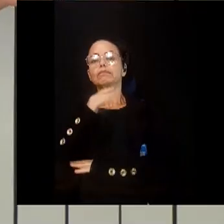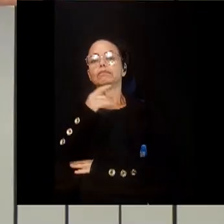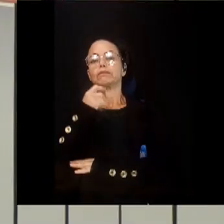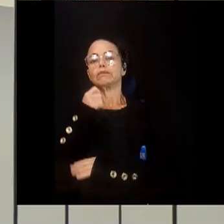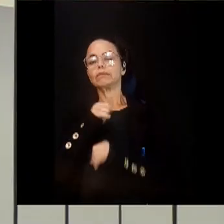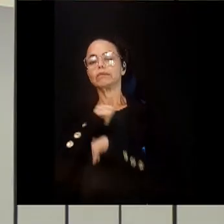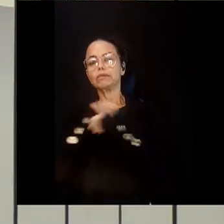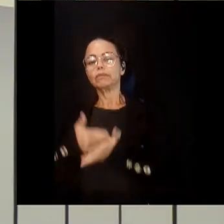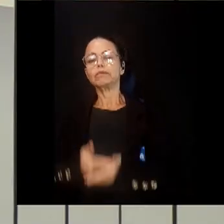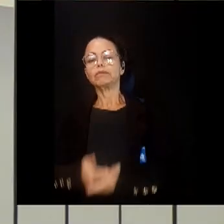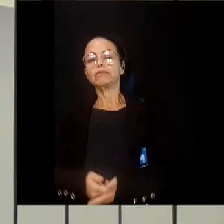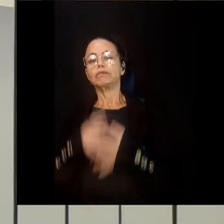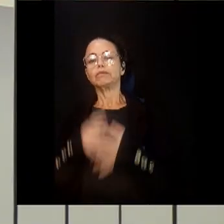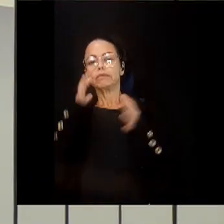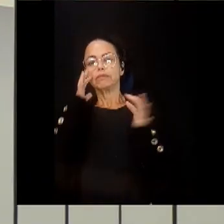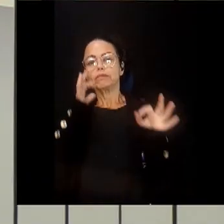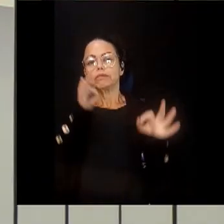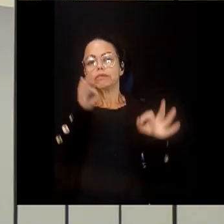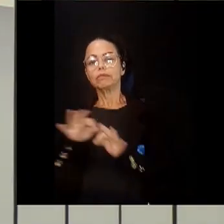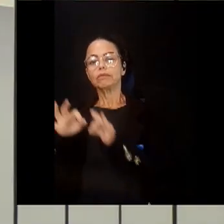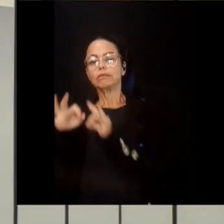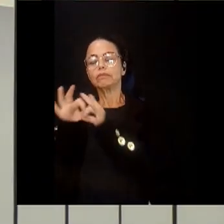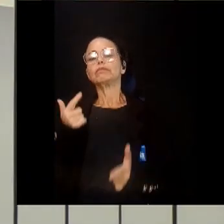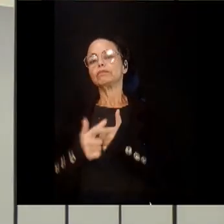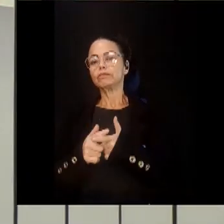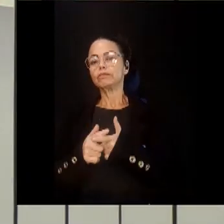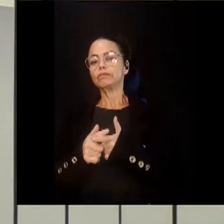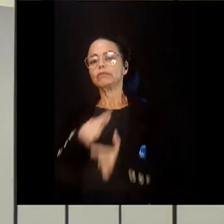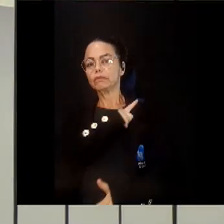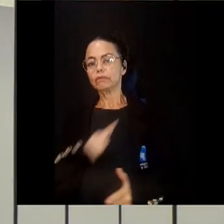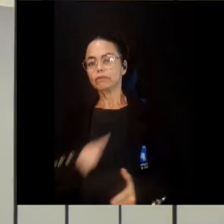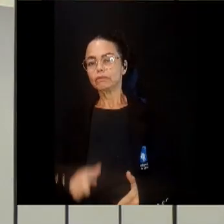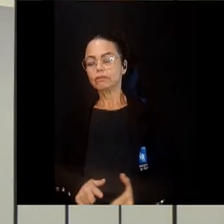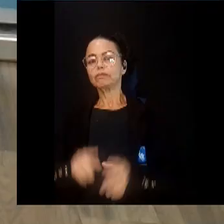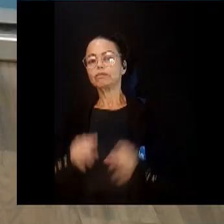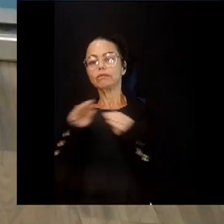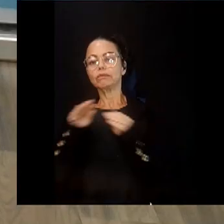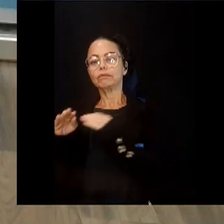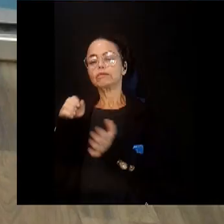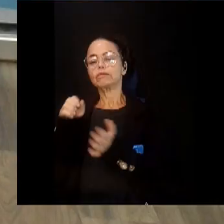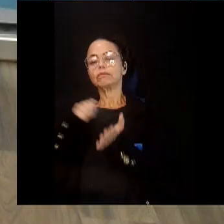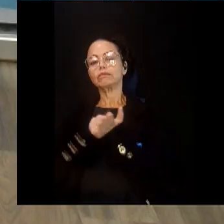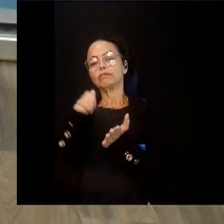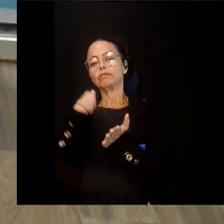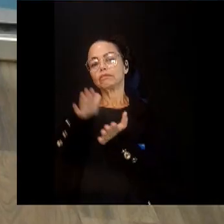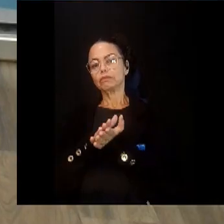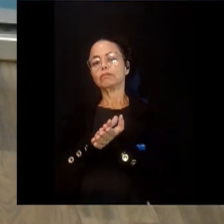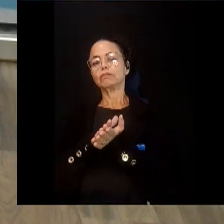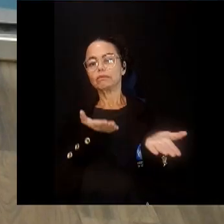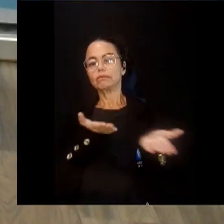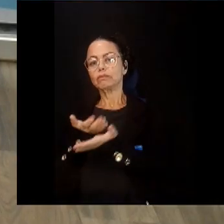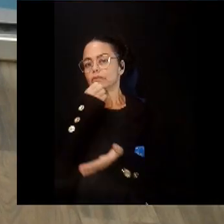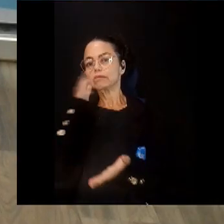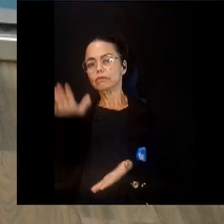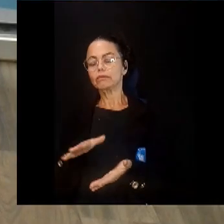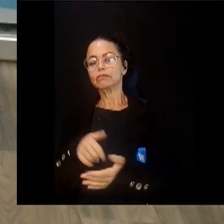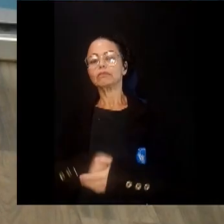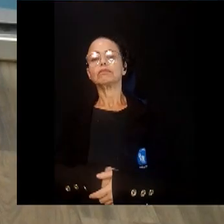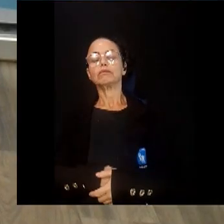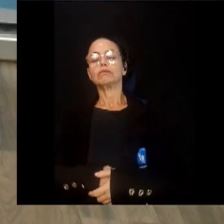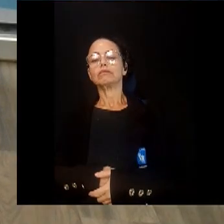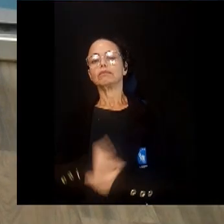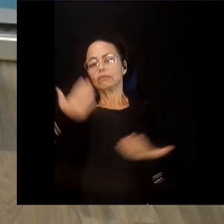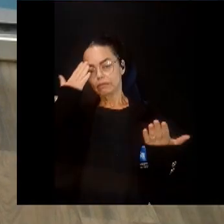nos acompanhando, por que o governo adiou as multas? Seja bem-vindo e boa tarde. Obrigado, Gabriel,